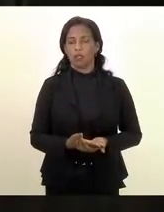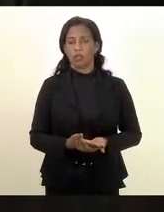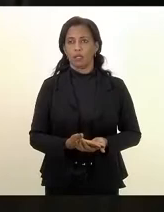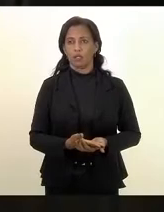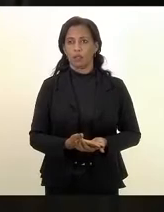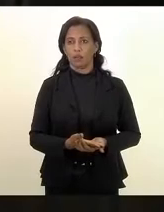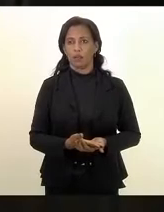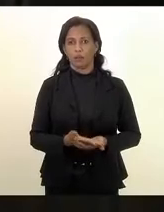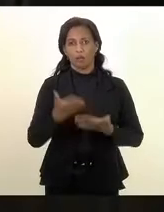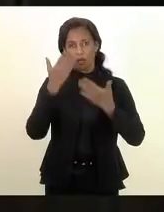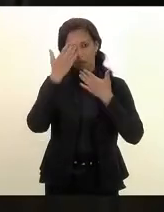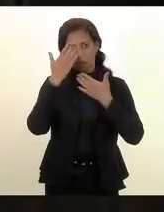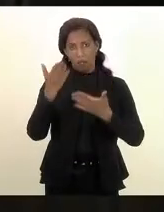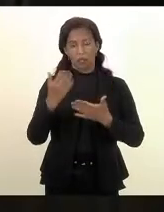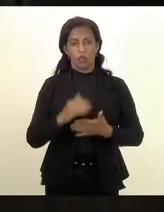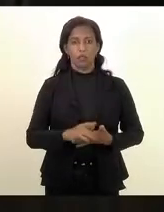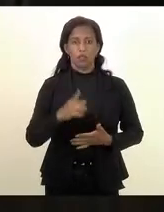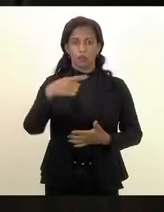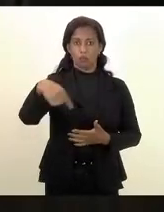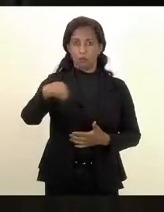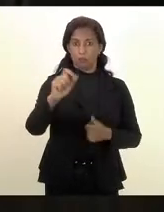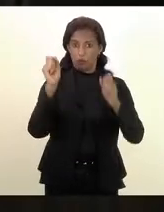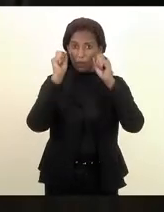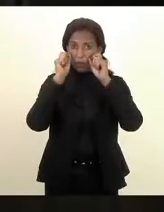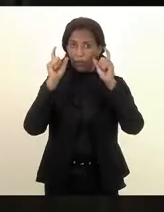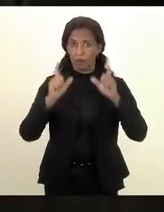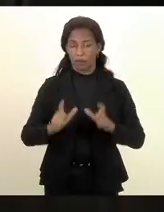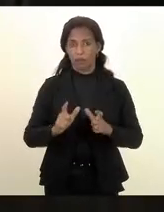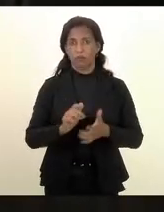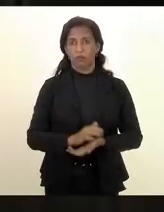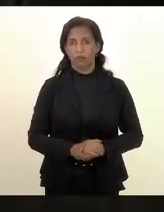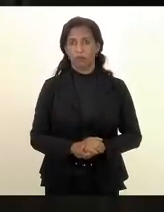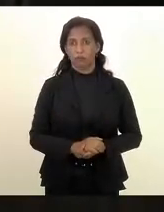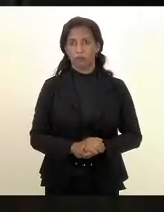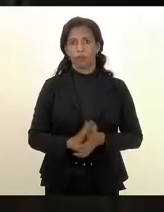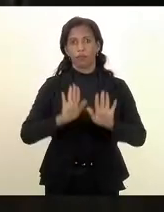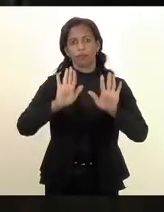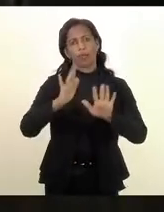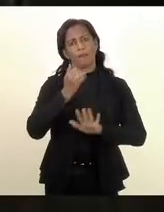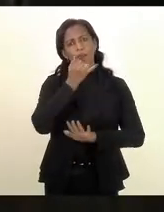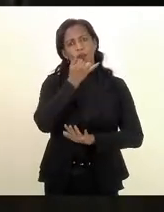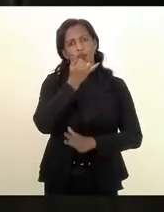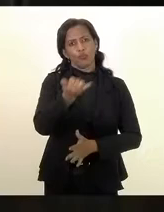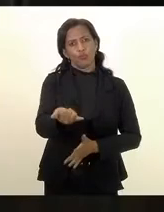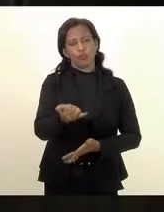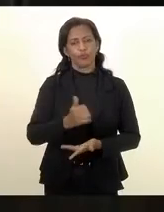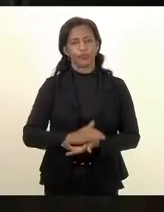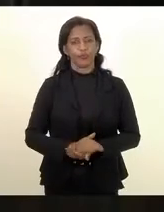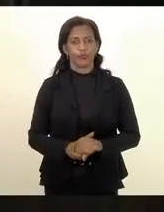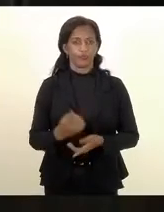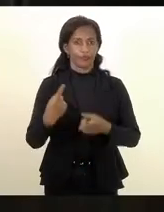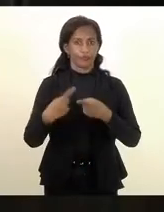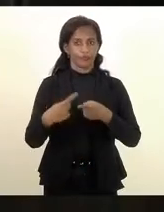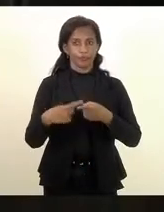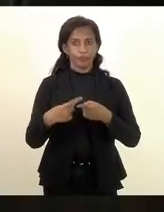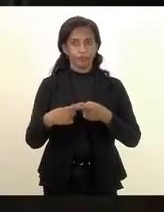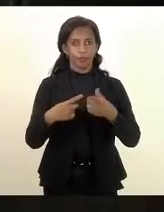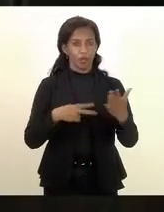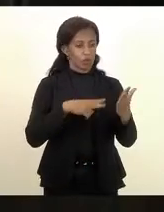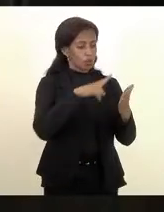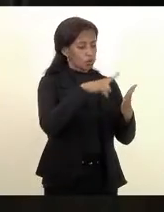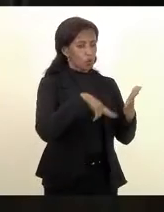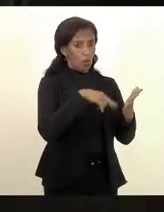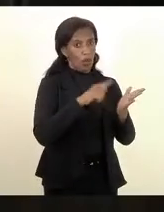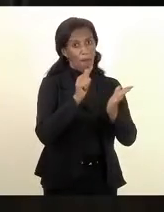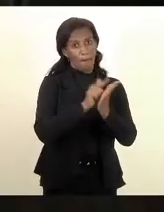agradecendo que vossas excelências estão atentos mas peço desculpas aí porque a gente só leu o que foi